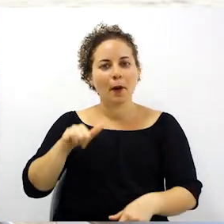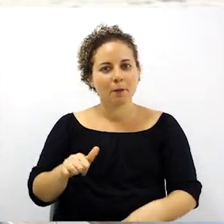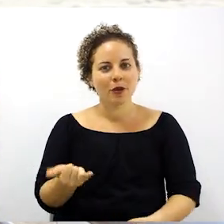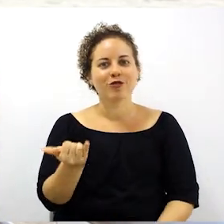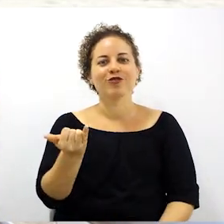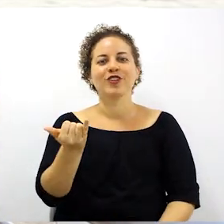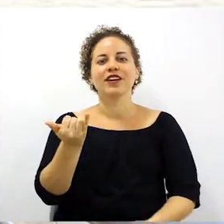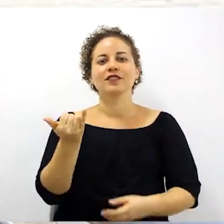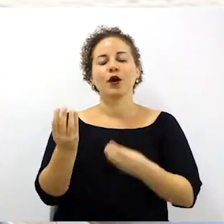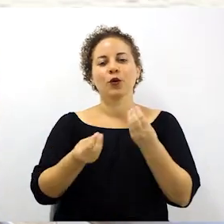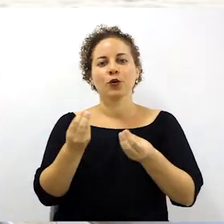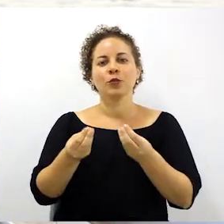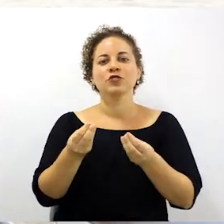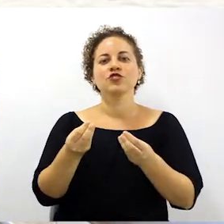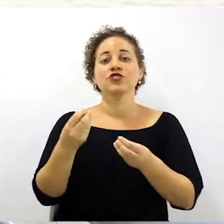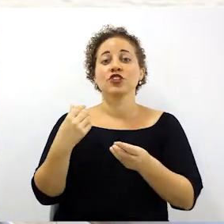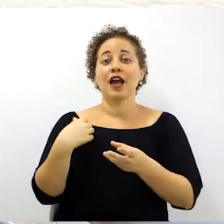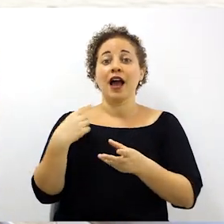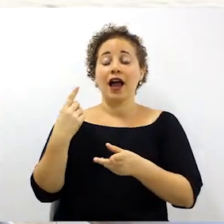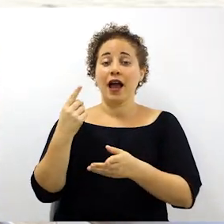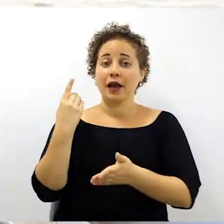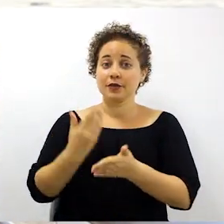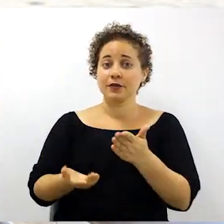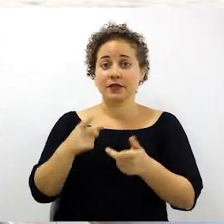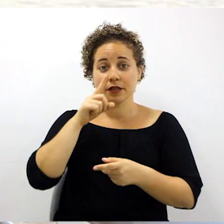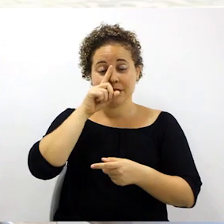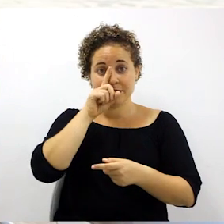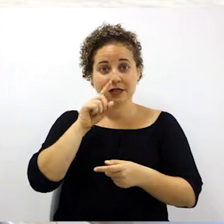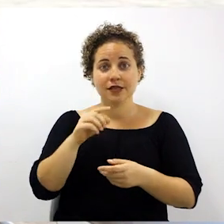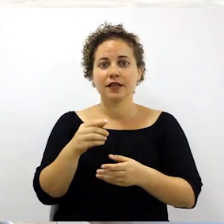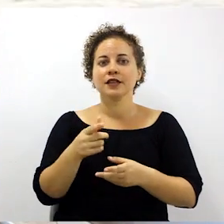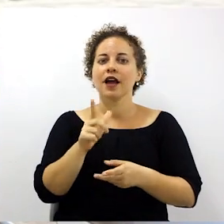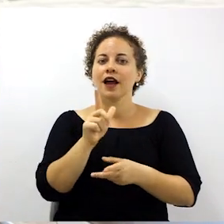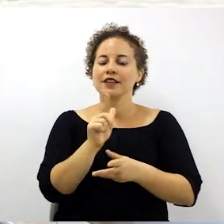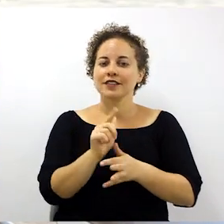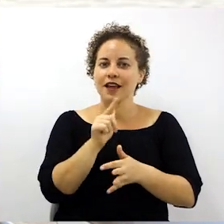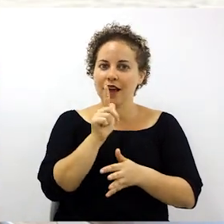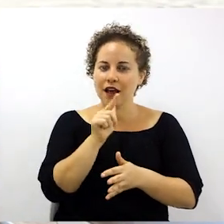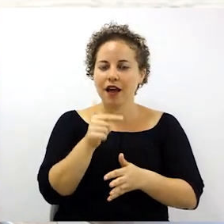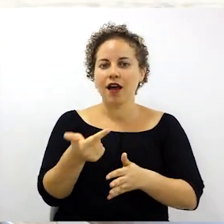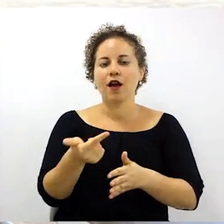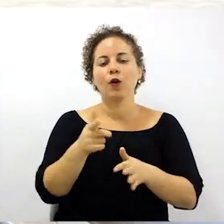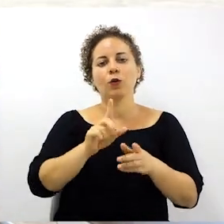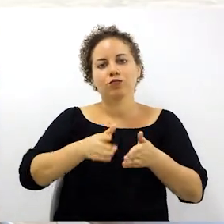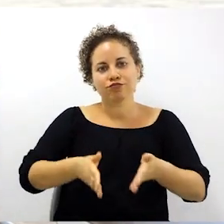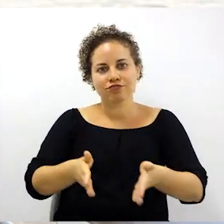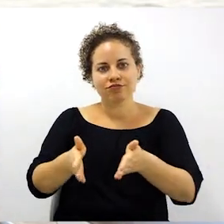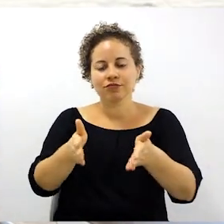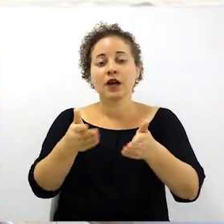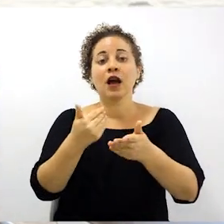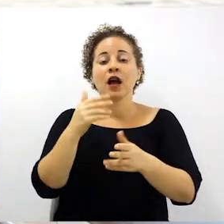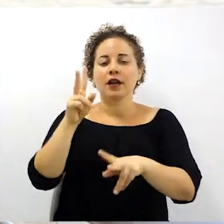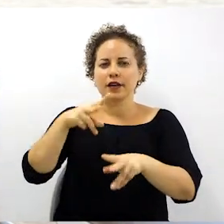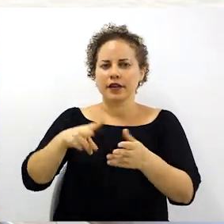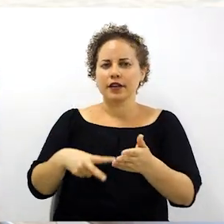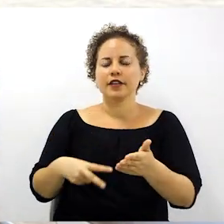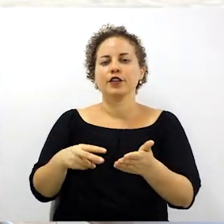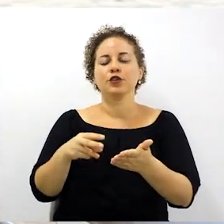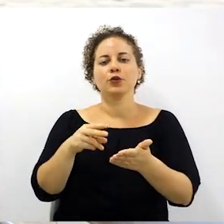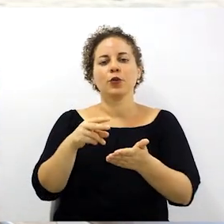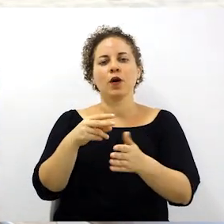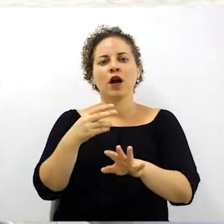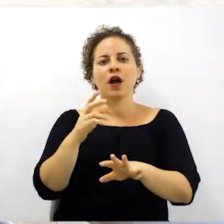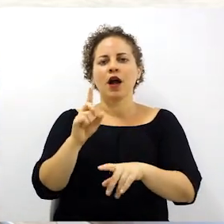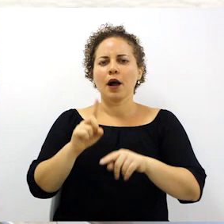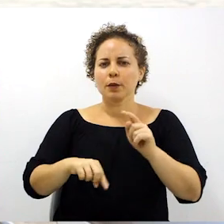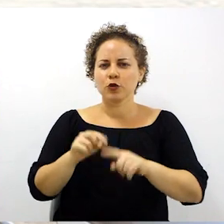falar também sobre prevenção de acidentes no trabalho aquaviário. Eu espero que vocês tenham lido a apostila de vocês, tenham lido todo o material